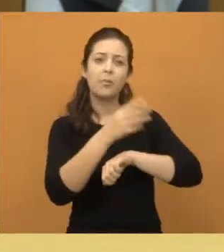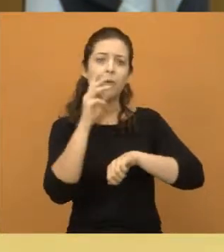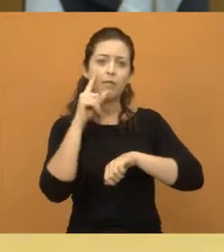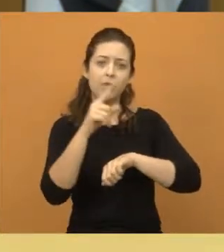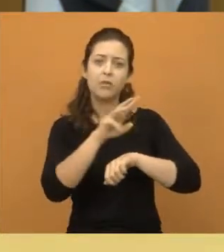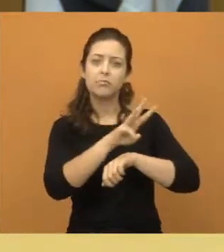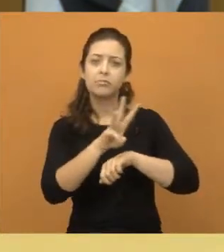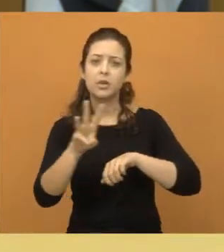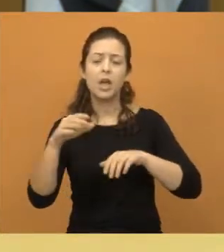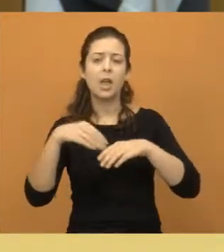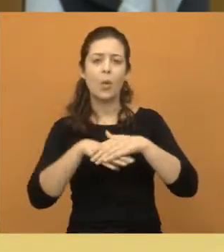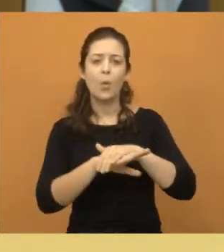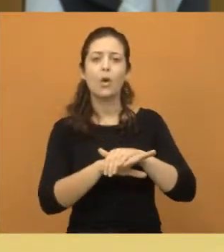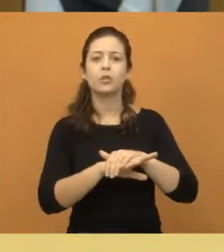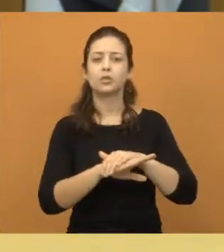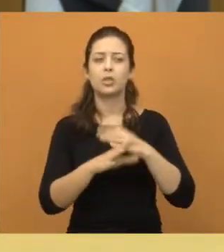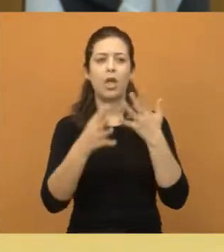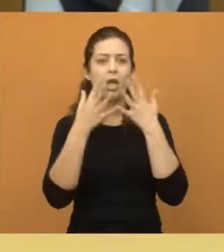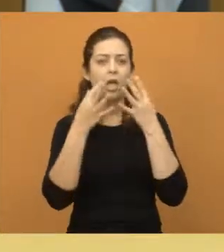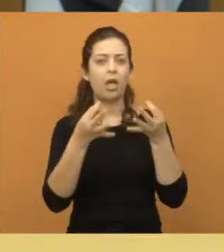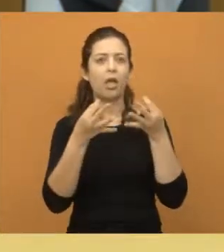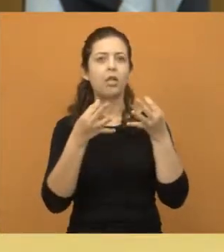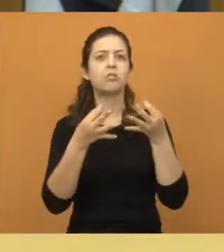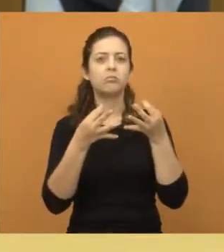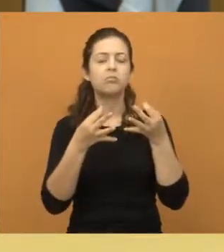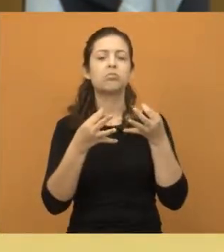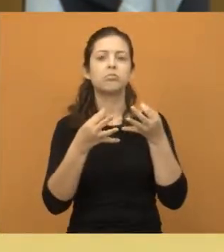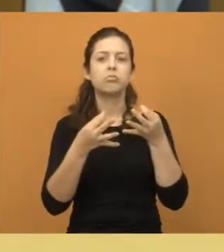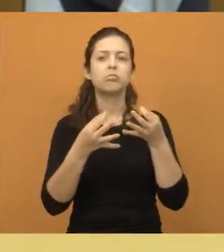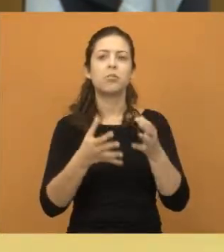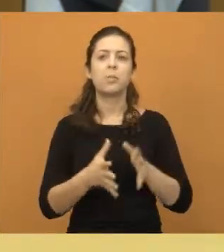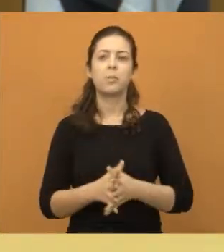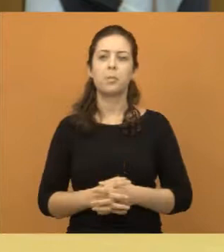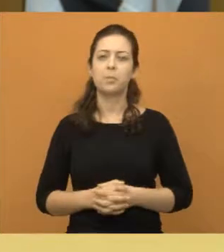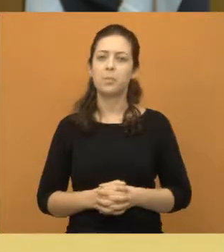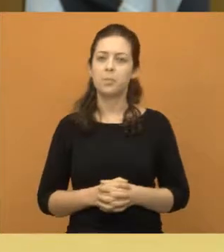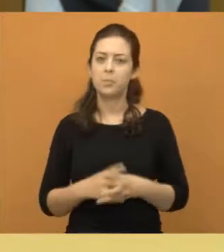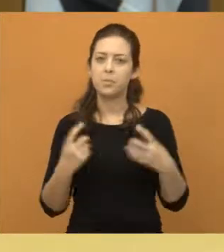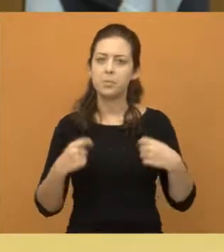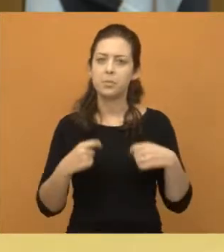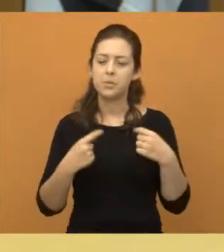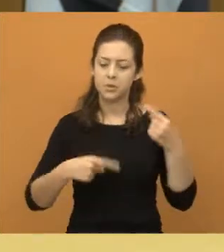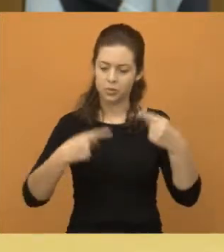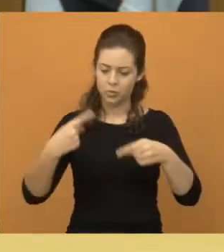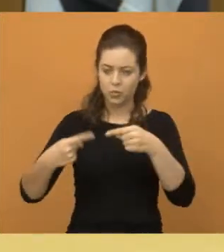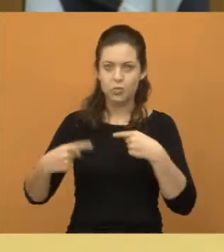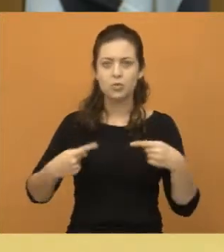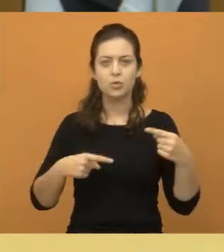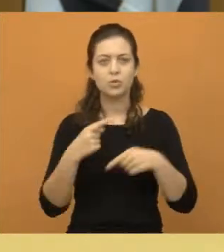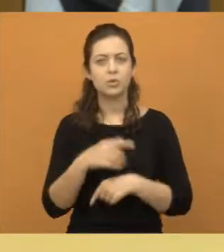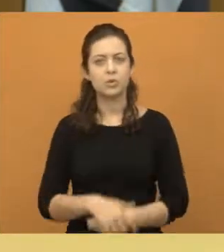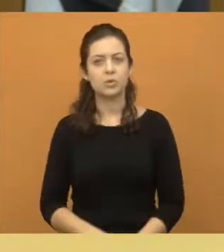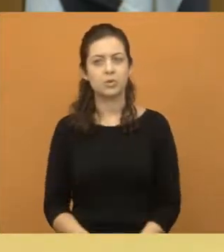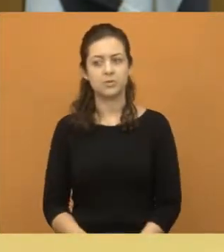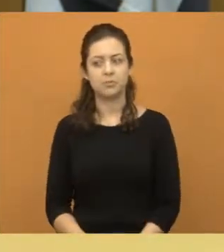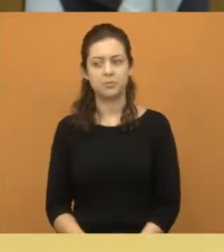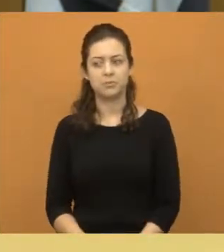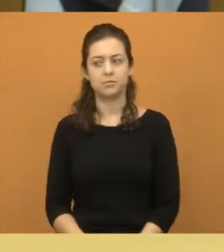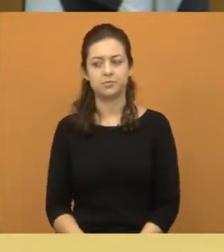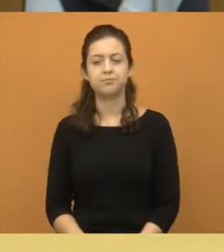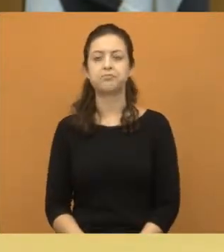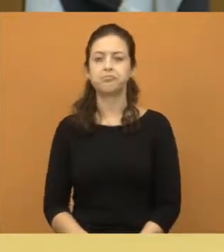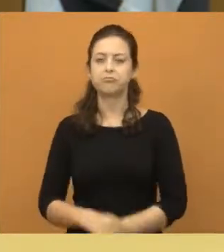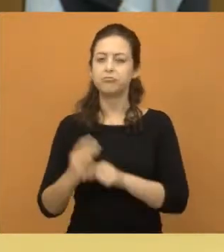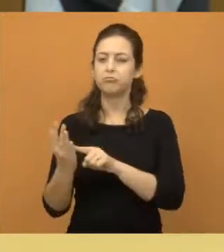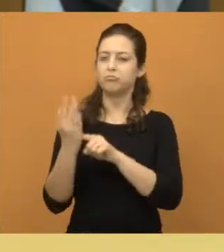eu guardei, porque me chamou muita atenção, e que nós precisamos debater. Então, quando vem